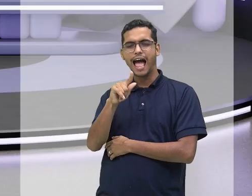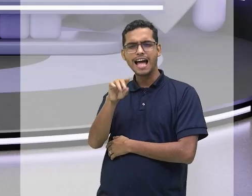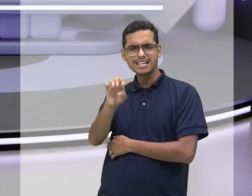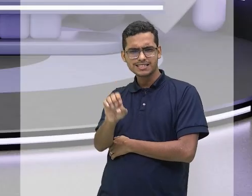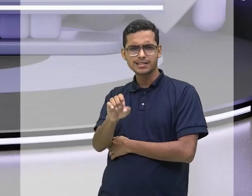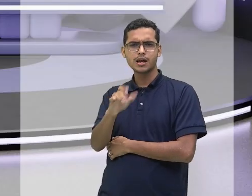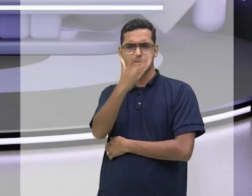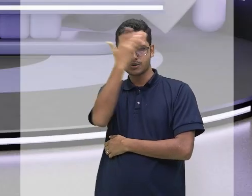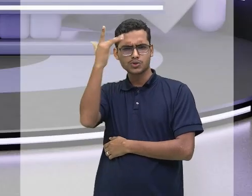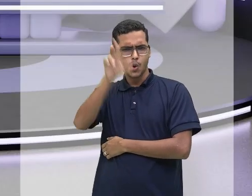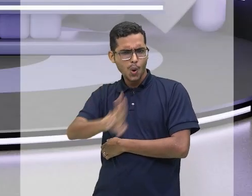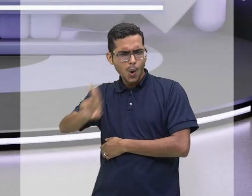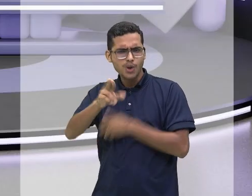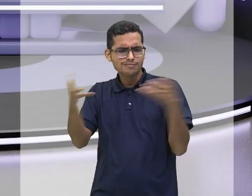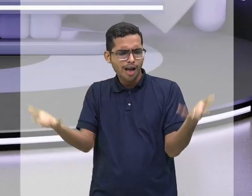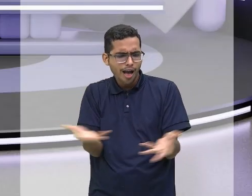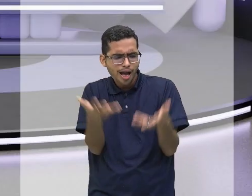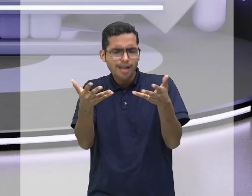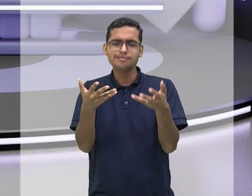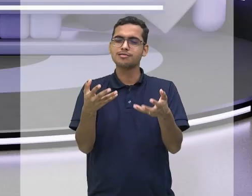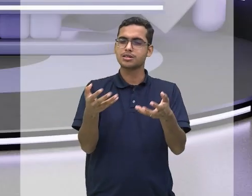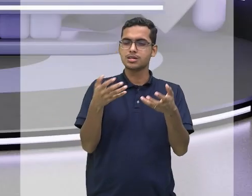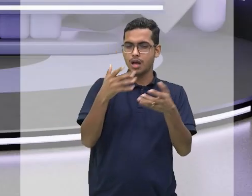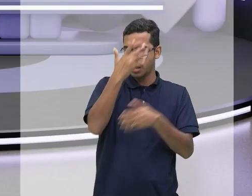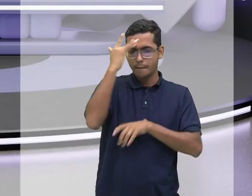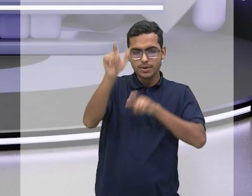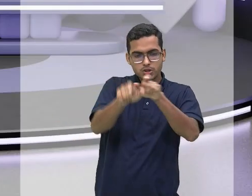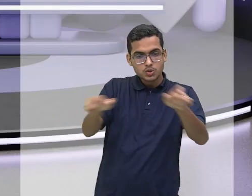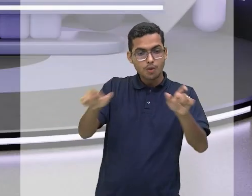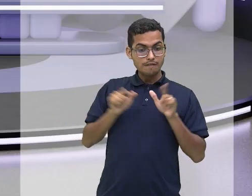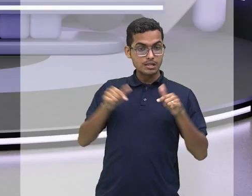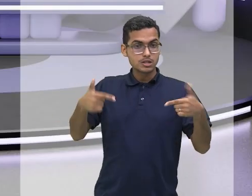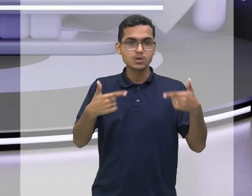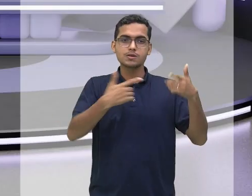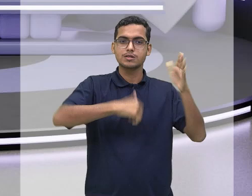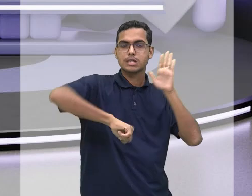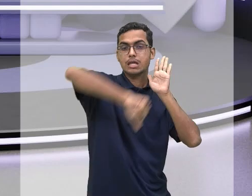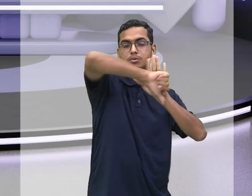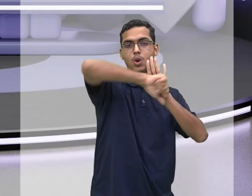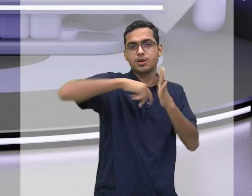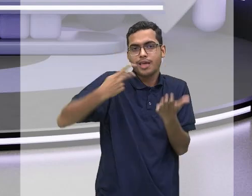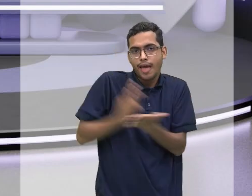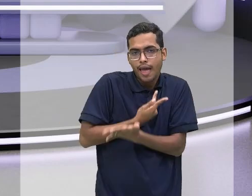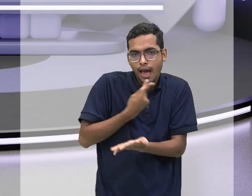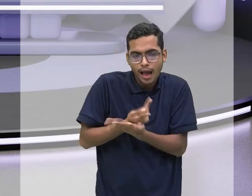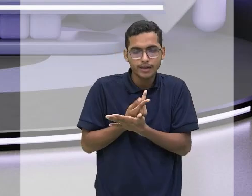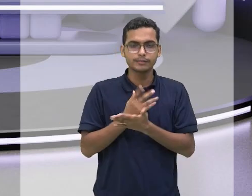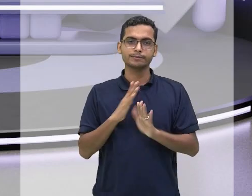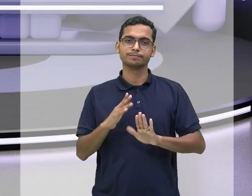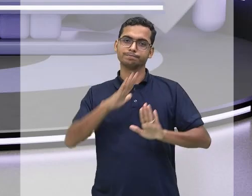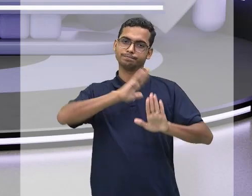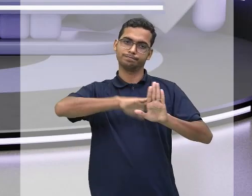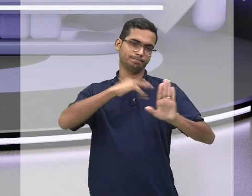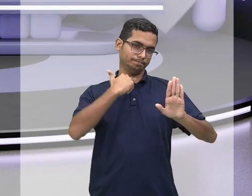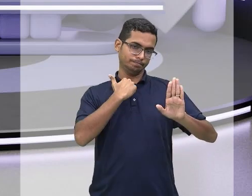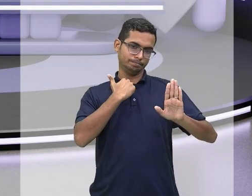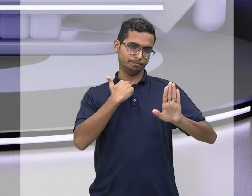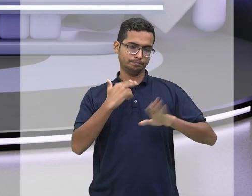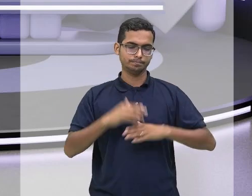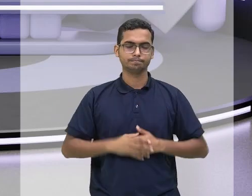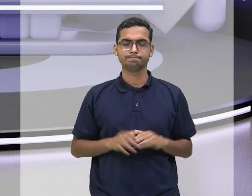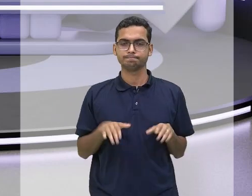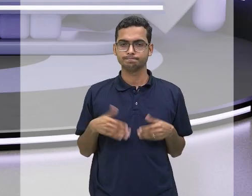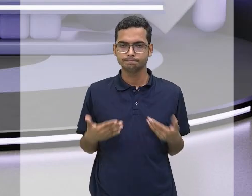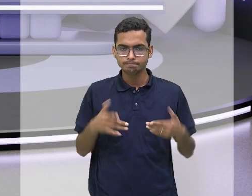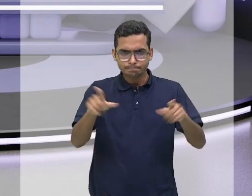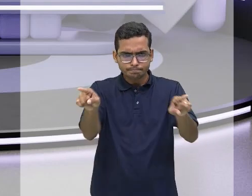aí subjuga a questão da natureza como obra de Deus e olha para aquilo como um mero objeto.